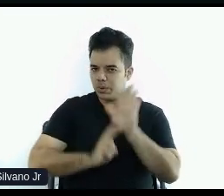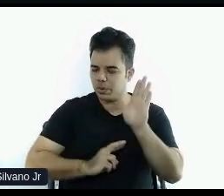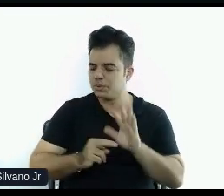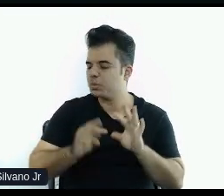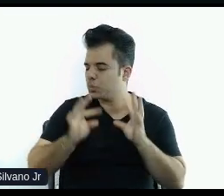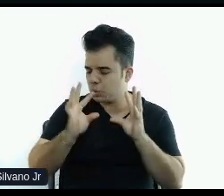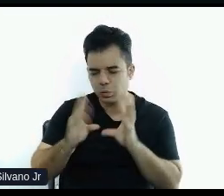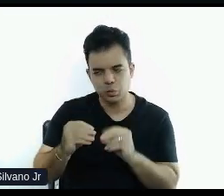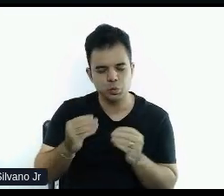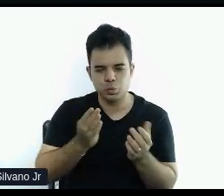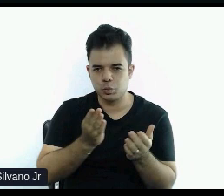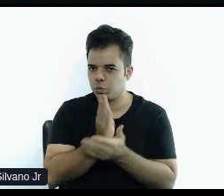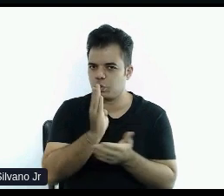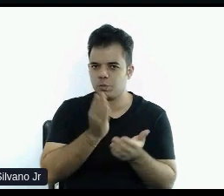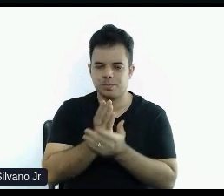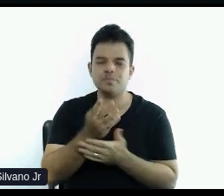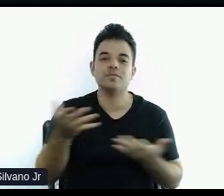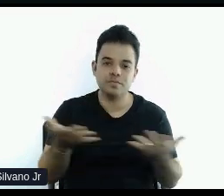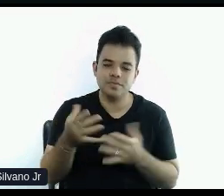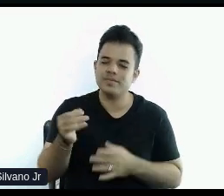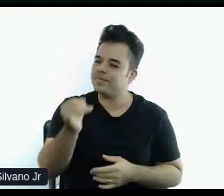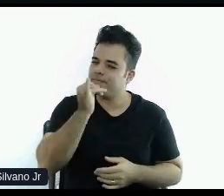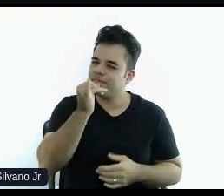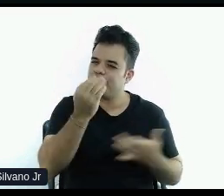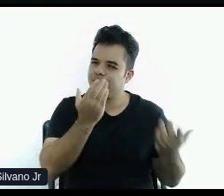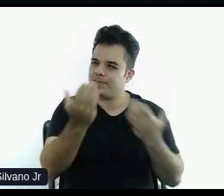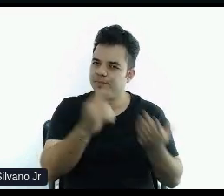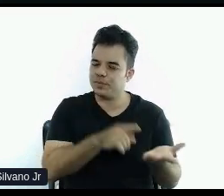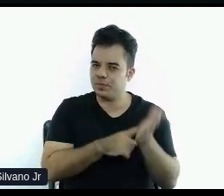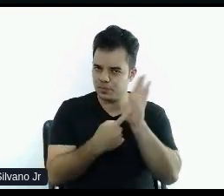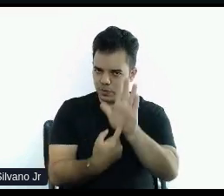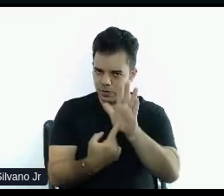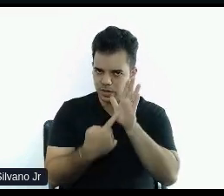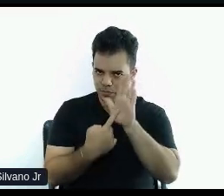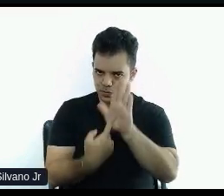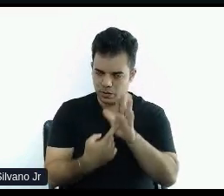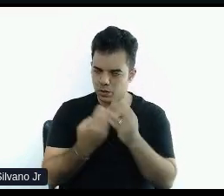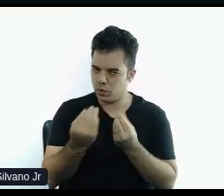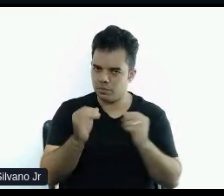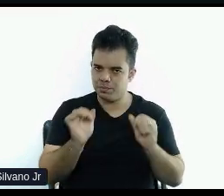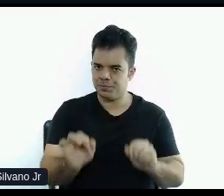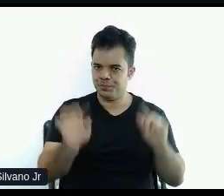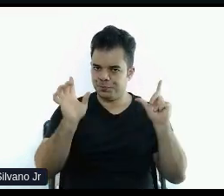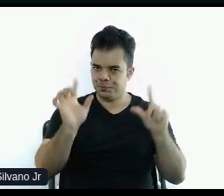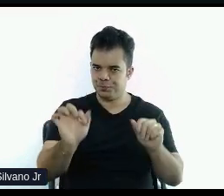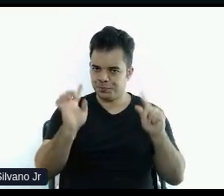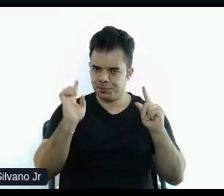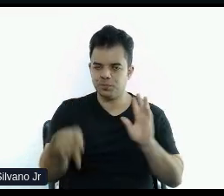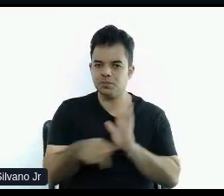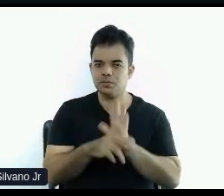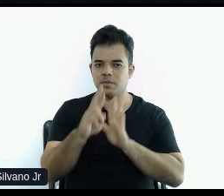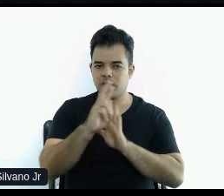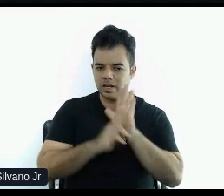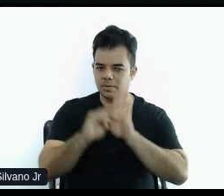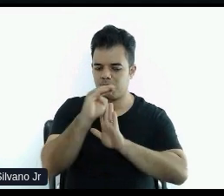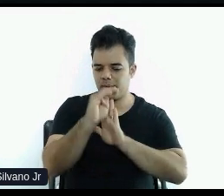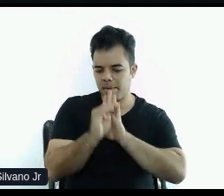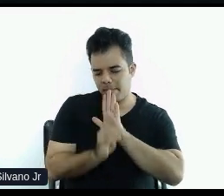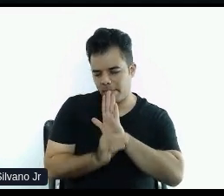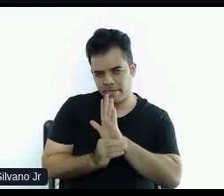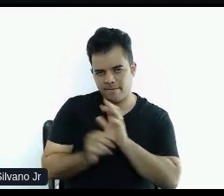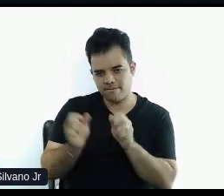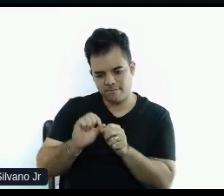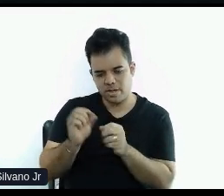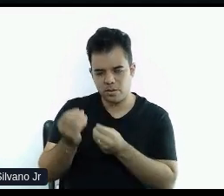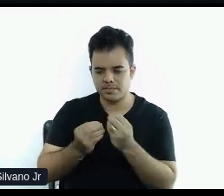gente produz, eu vou mostrar alguns exemplos de como relatórios são produzidos, né? Então, a gente produz, por